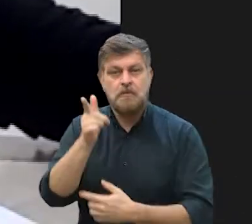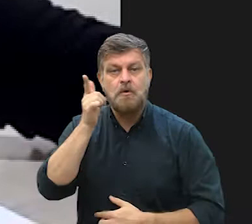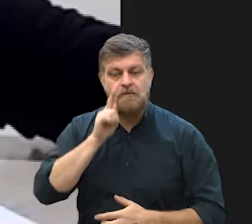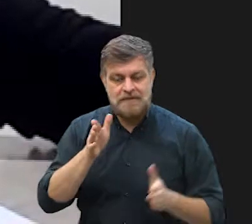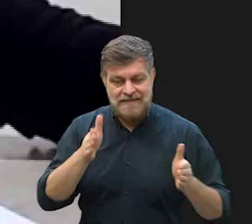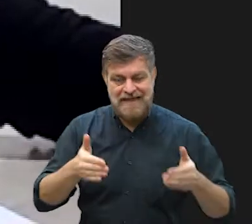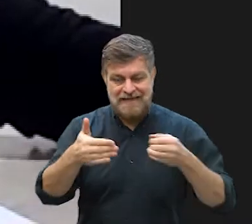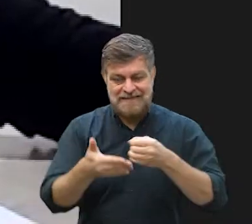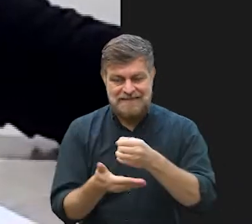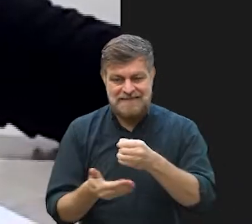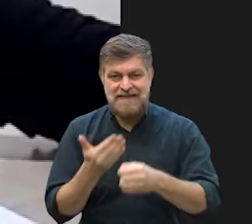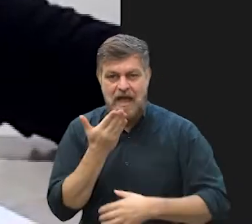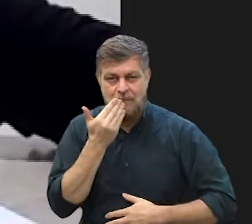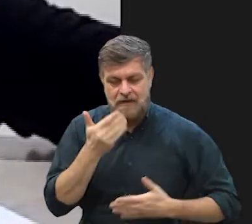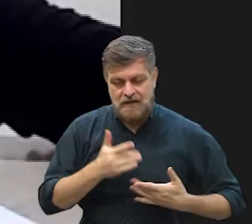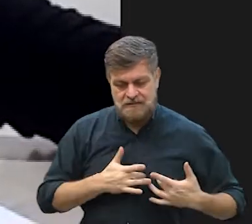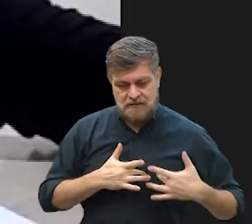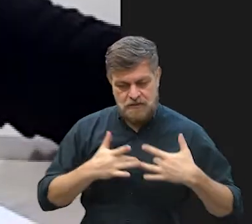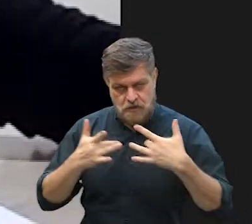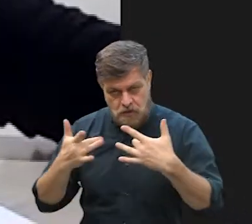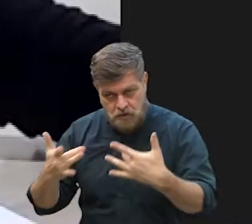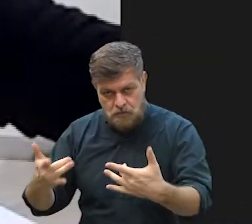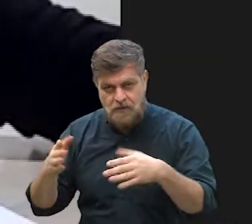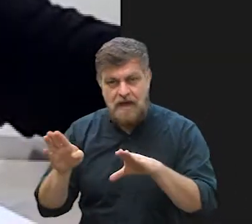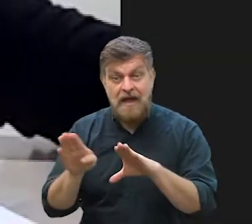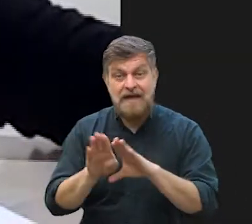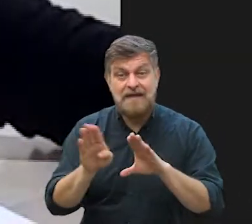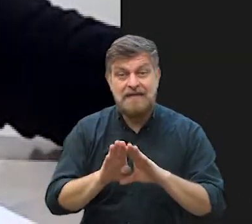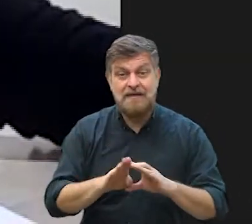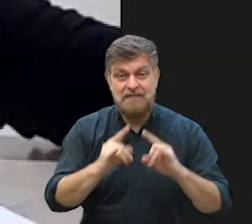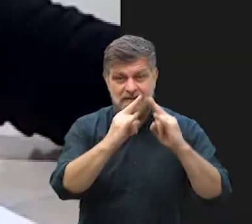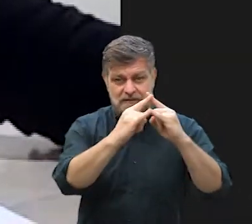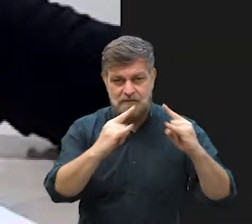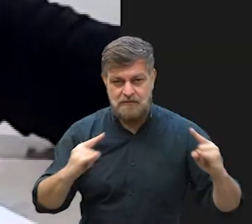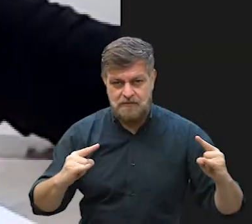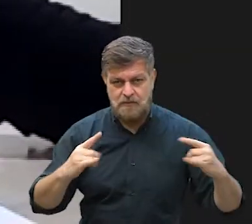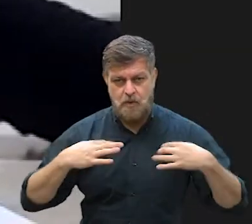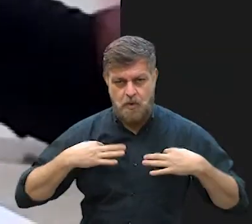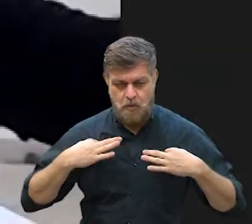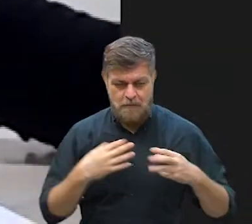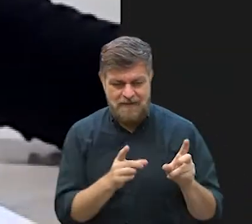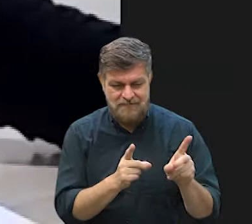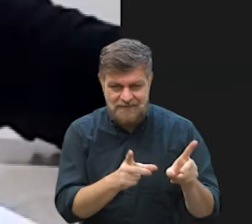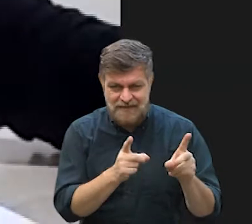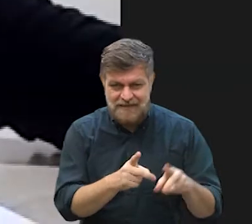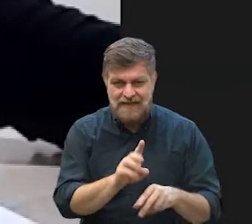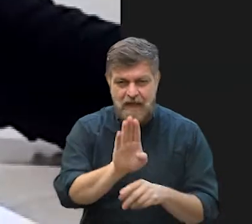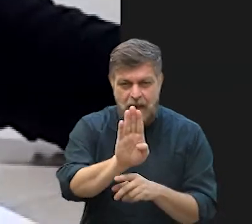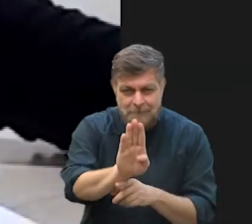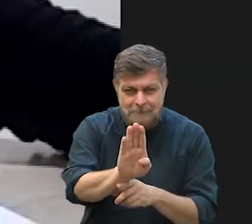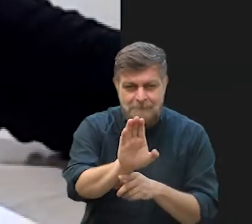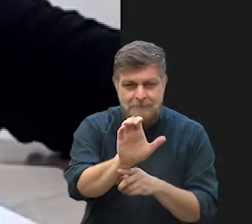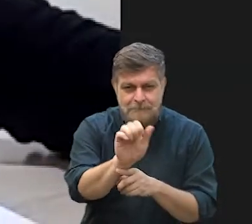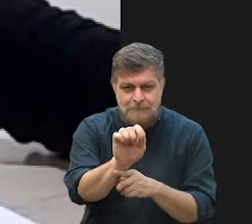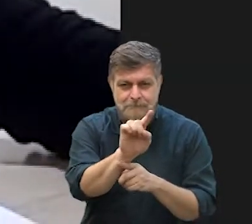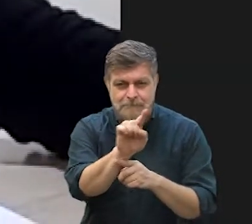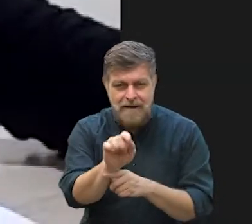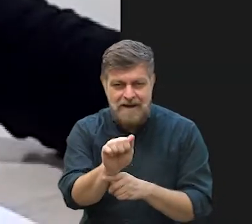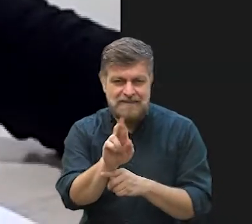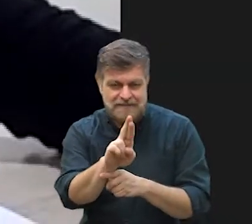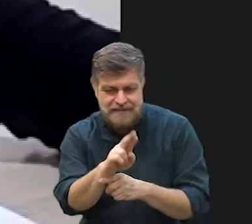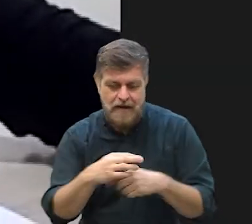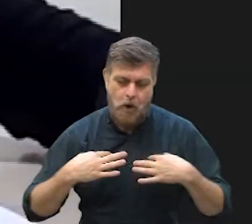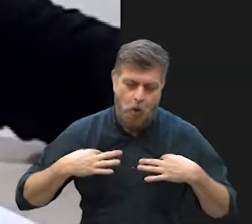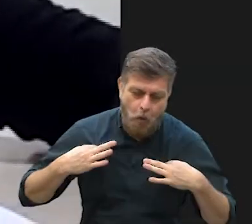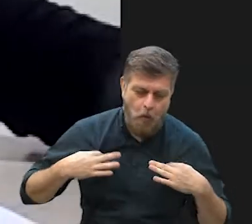cestas básicas, fazendo bazar, para que as famílias consigam doações de roupas, calçados.